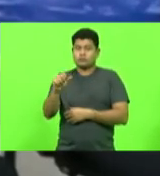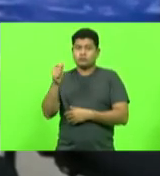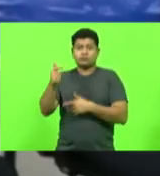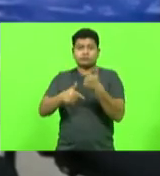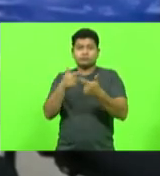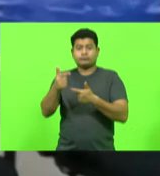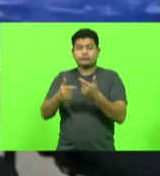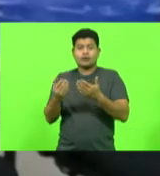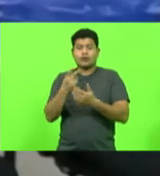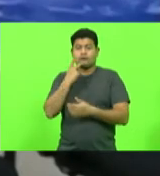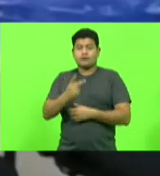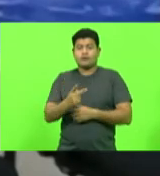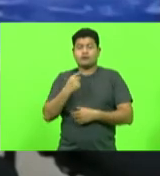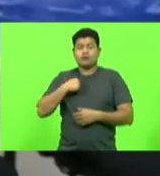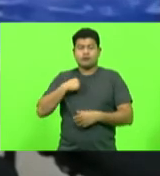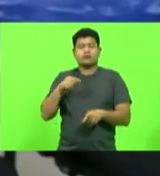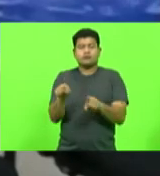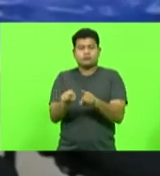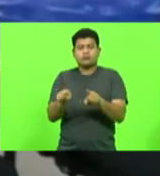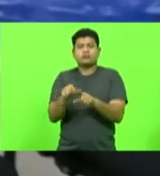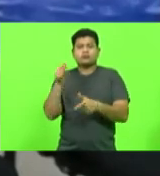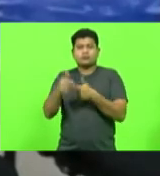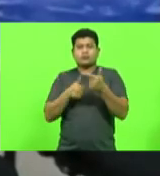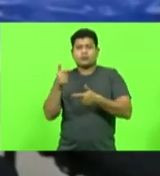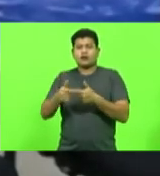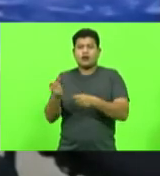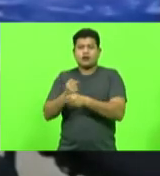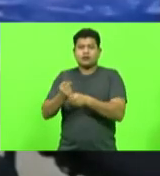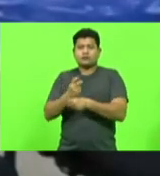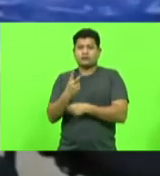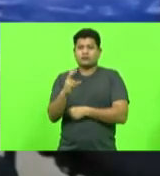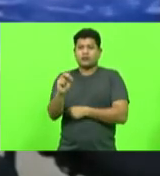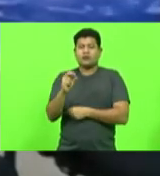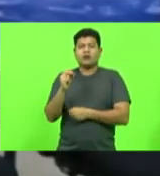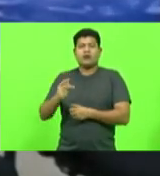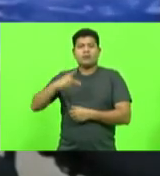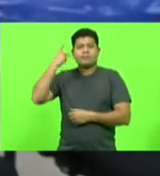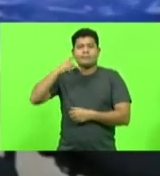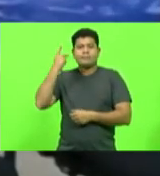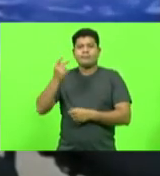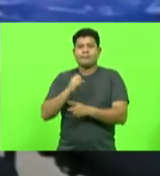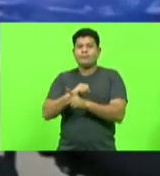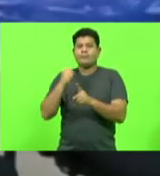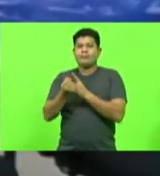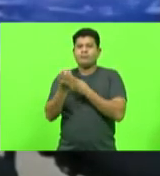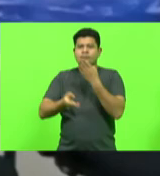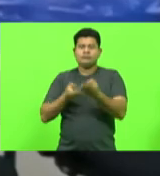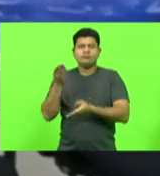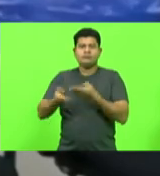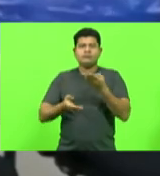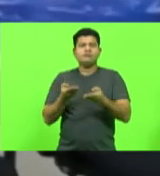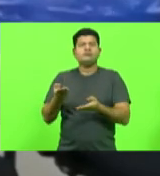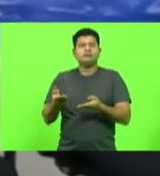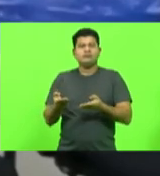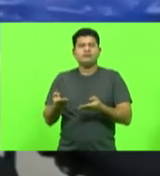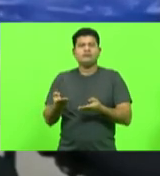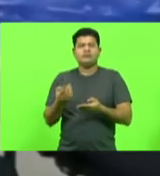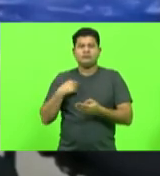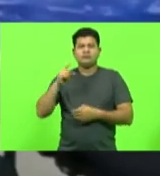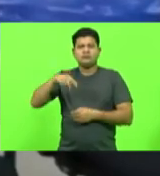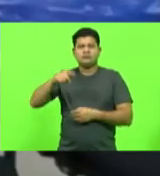momento, e eu também sou trabalhadora do SUAS há 20 anos na política da assistência social, né, que é a questão dos impactos que